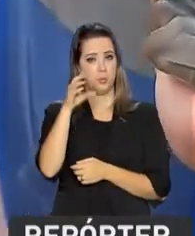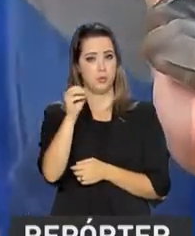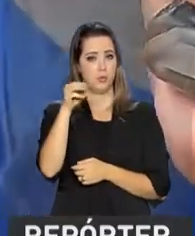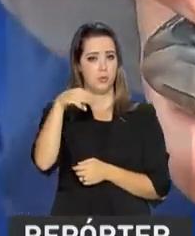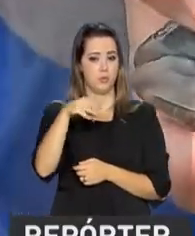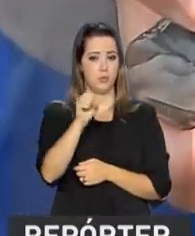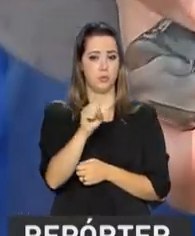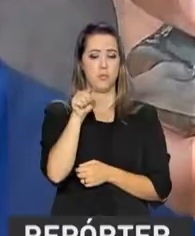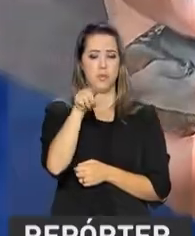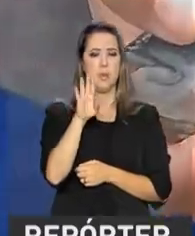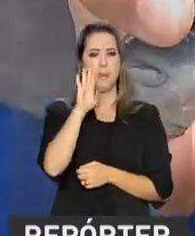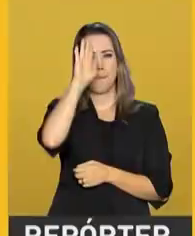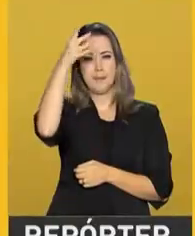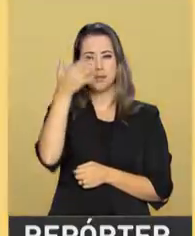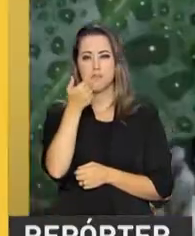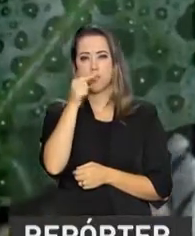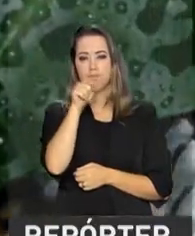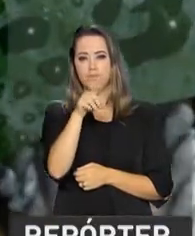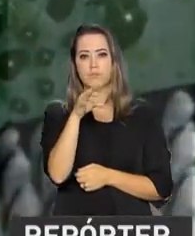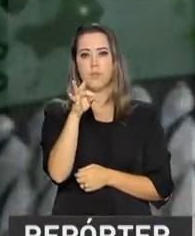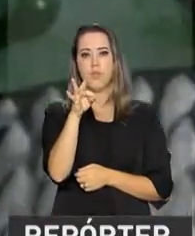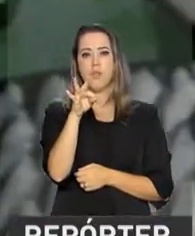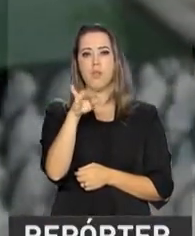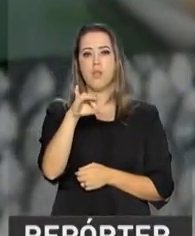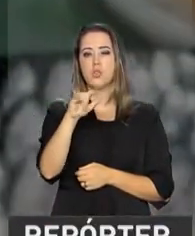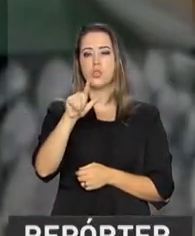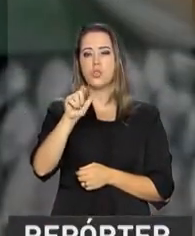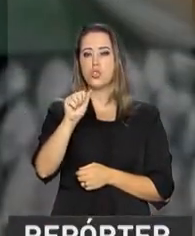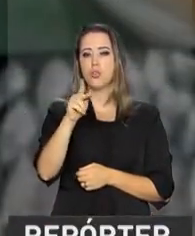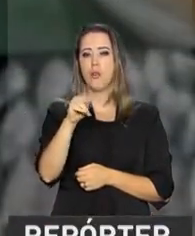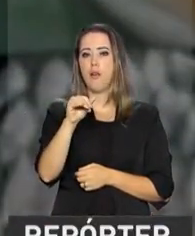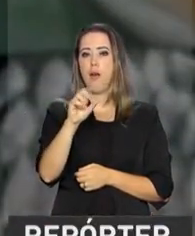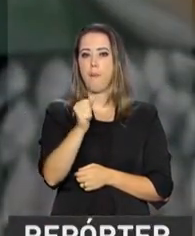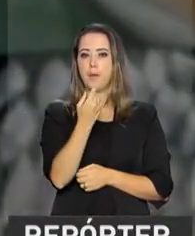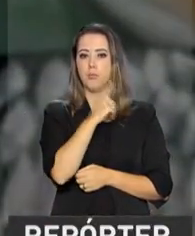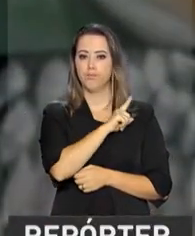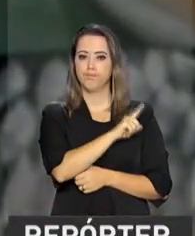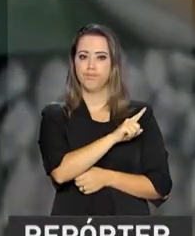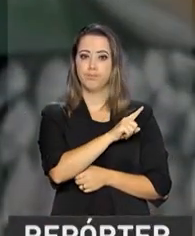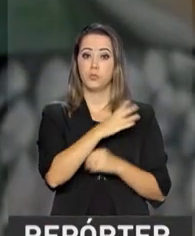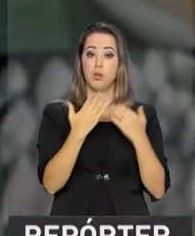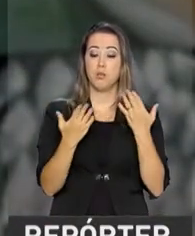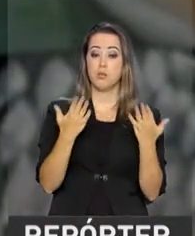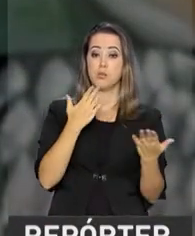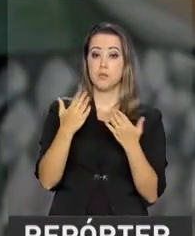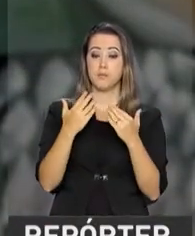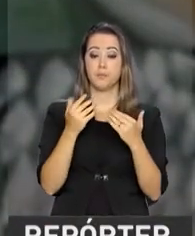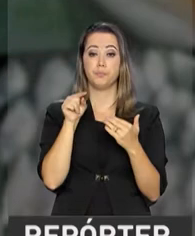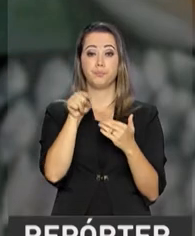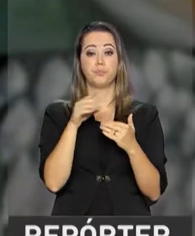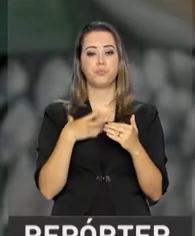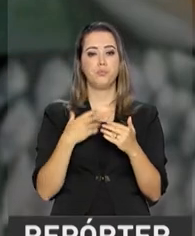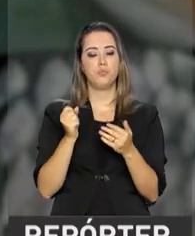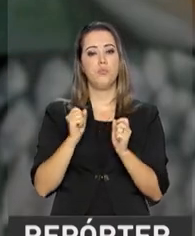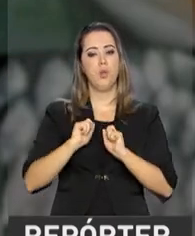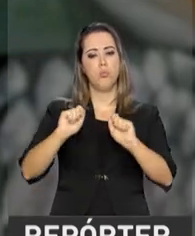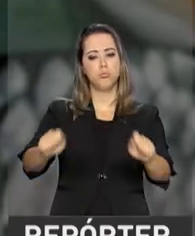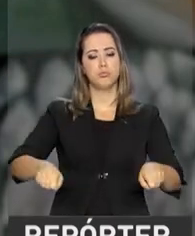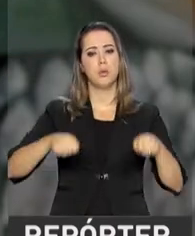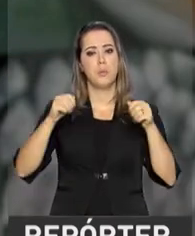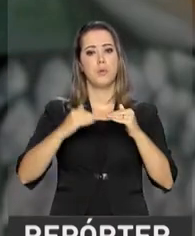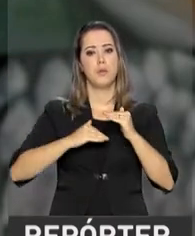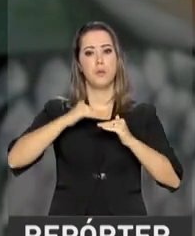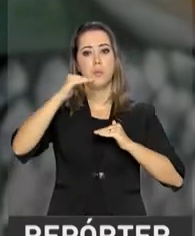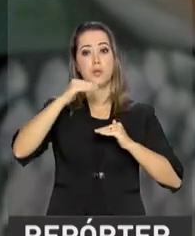consumidas estate lapa de acordo com levantamento da empresa brasileira de pesquisa ainda aponta o cultivo desse peixe